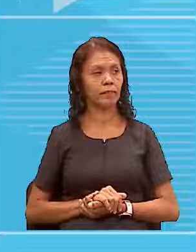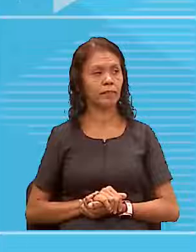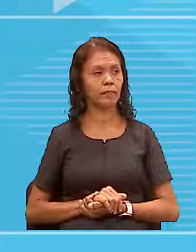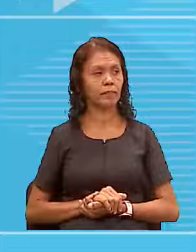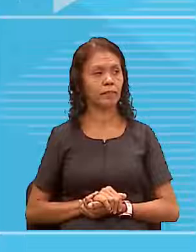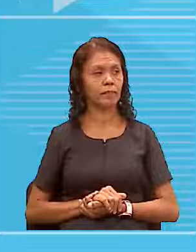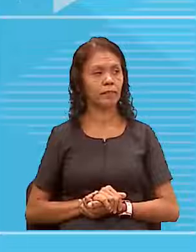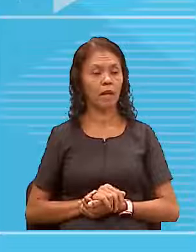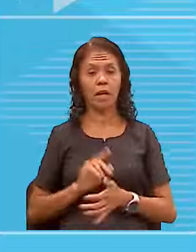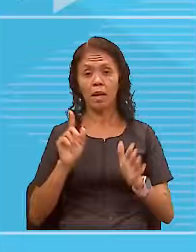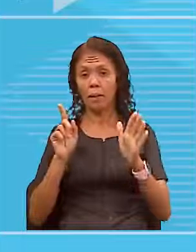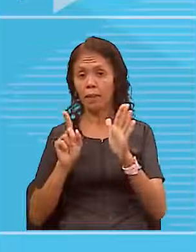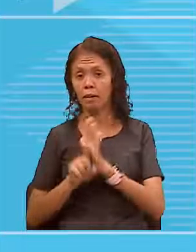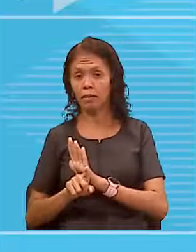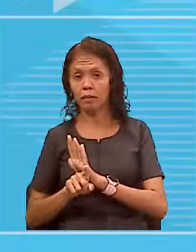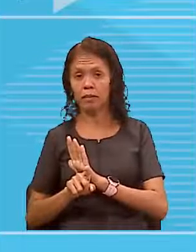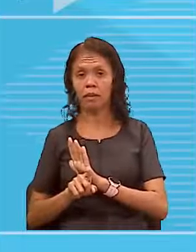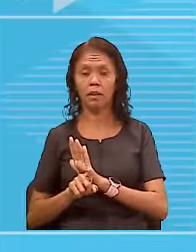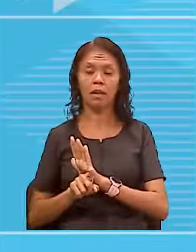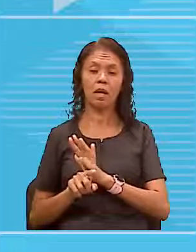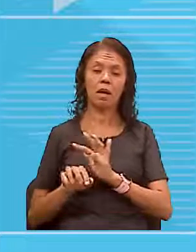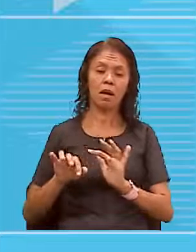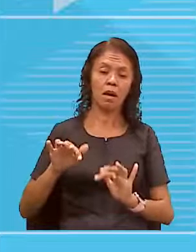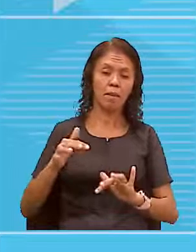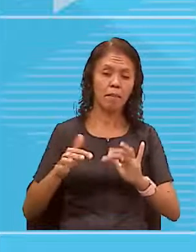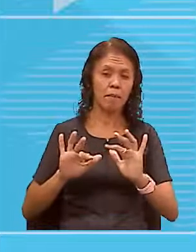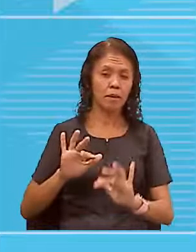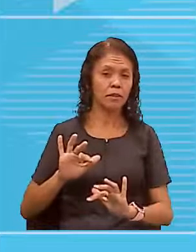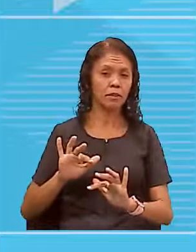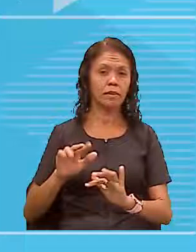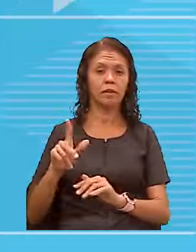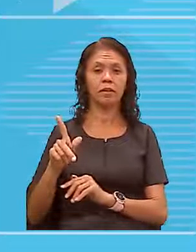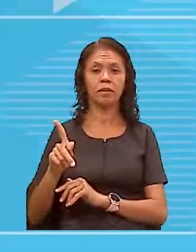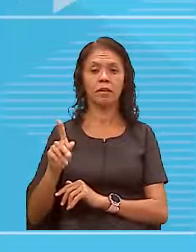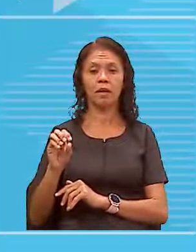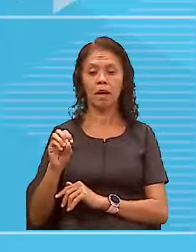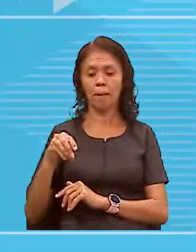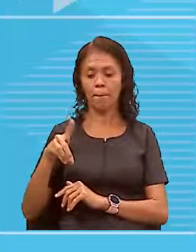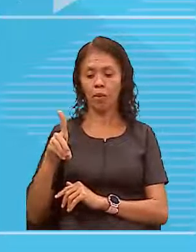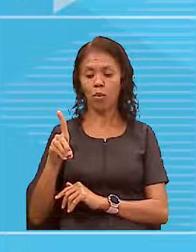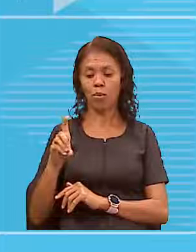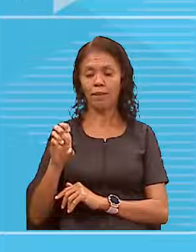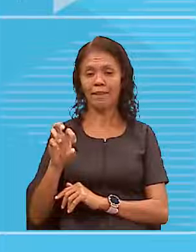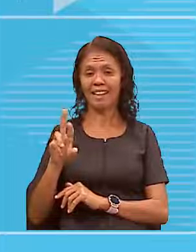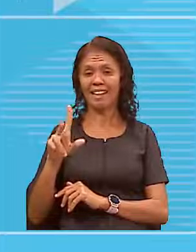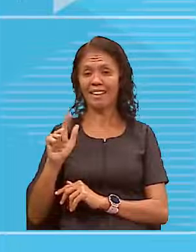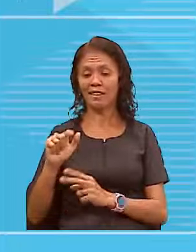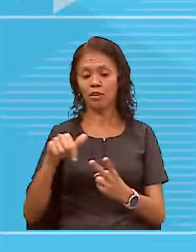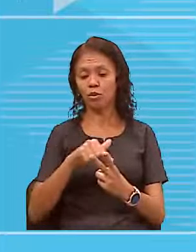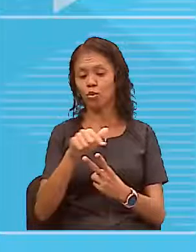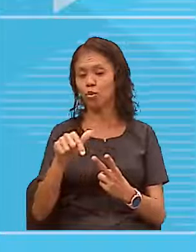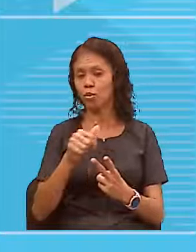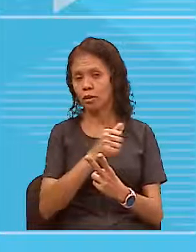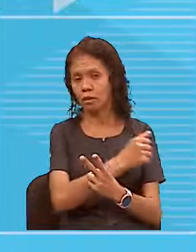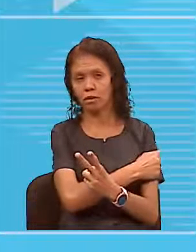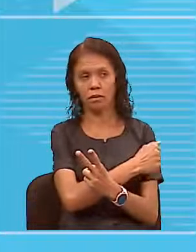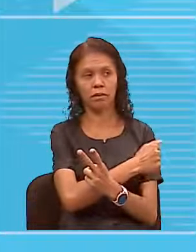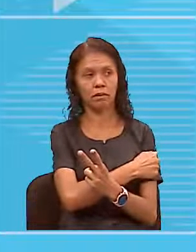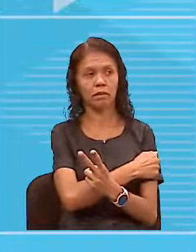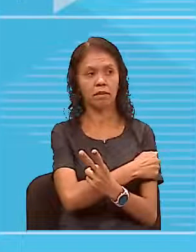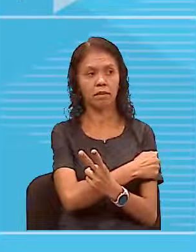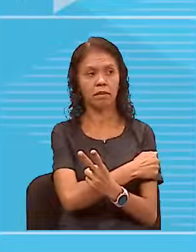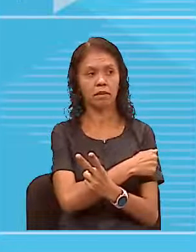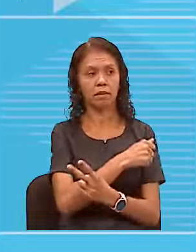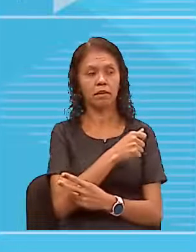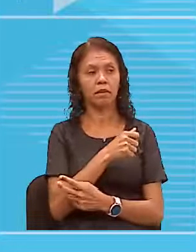aritmética ponderada de Gabriel e de Adriana? Aí vocês fazem, ó. Média